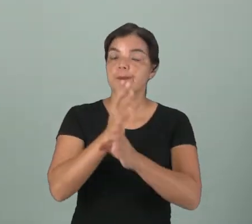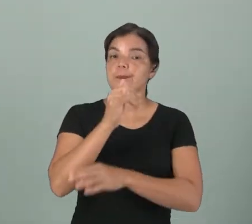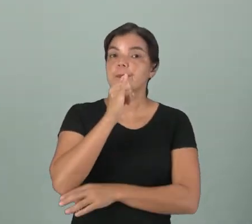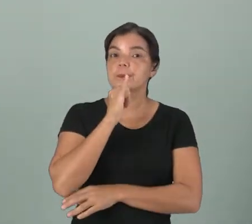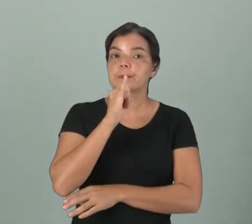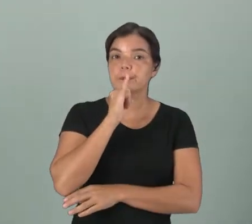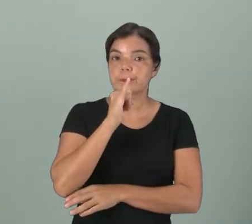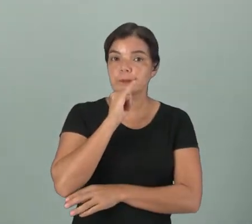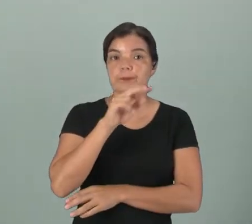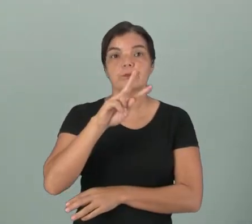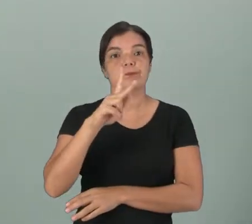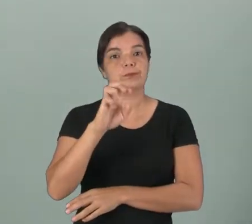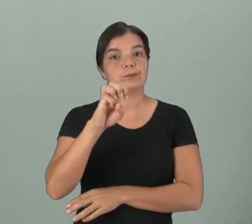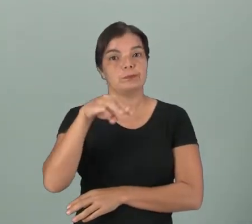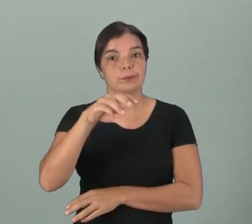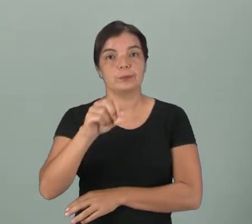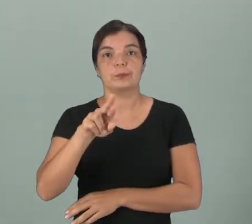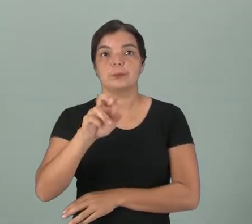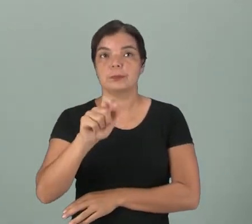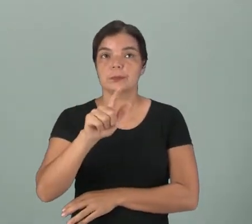por exemplo, hemorragia.